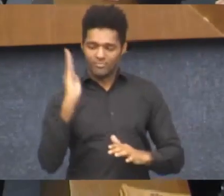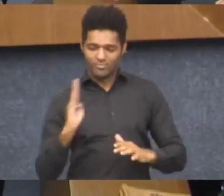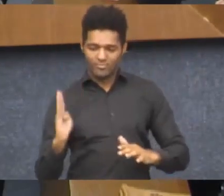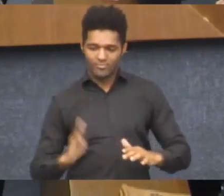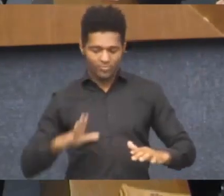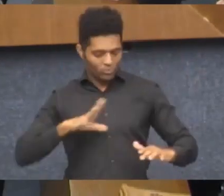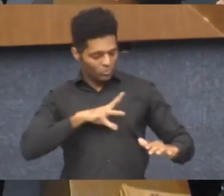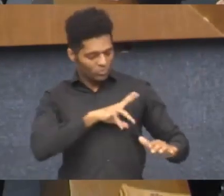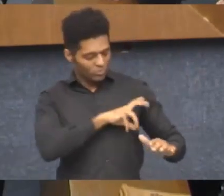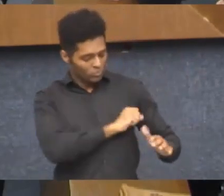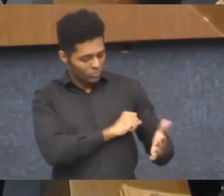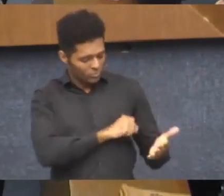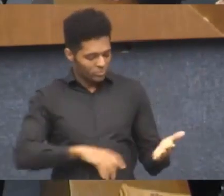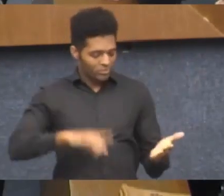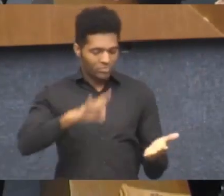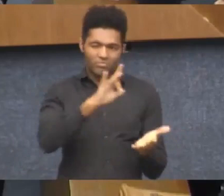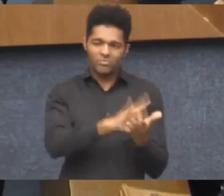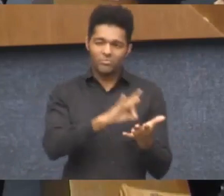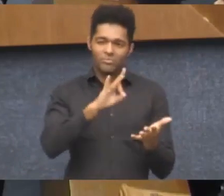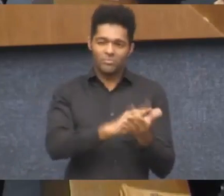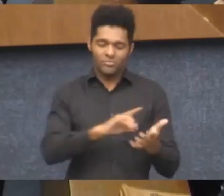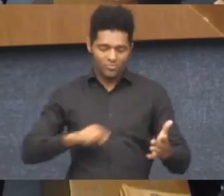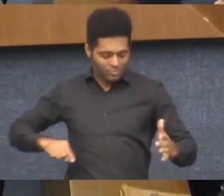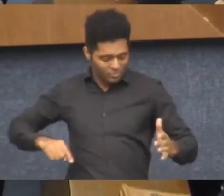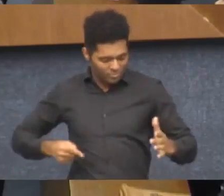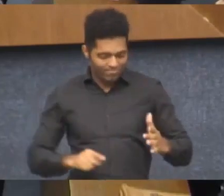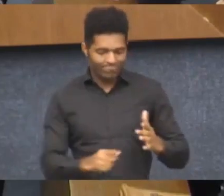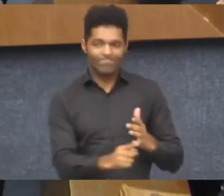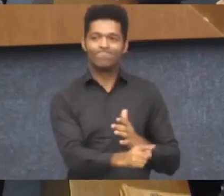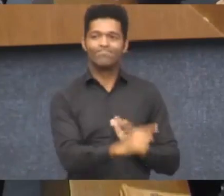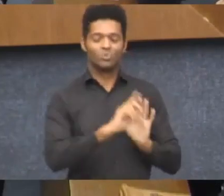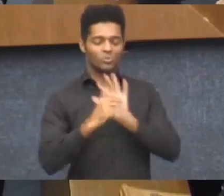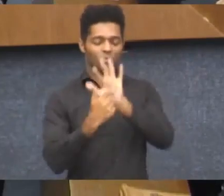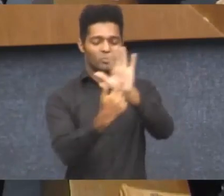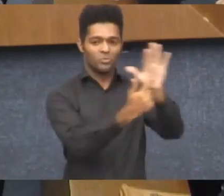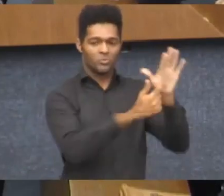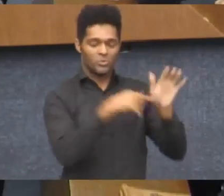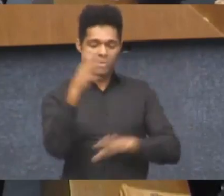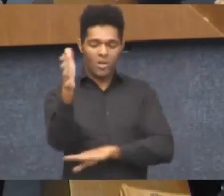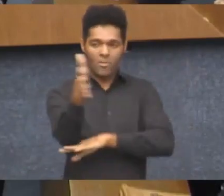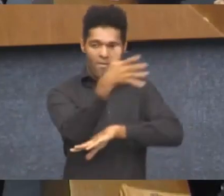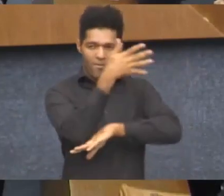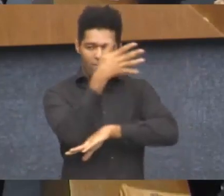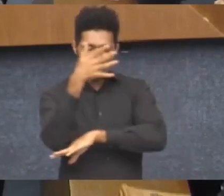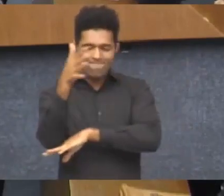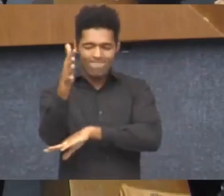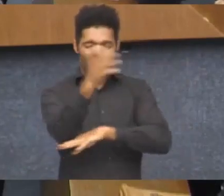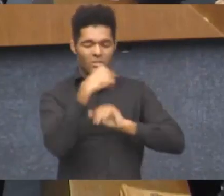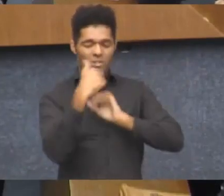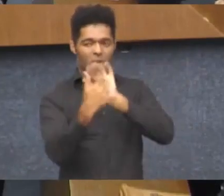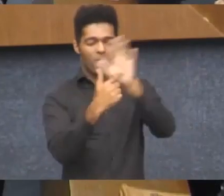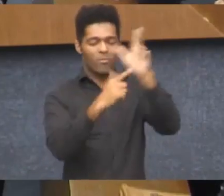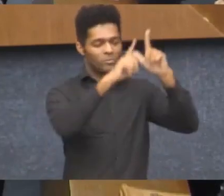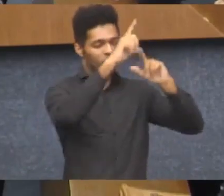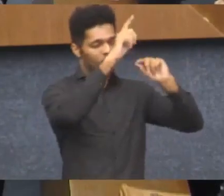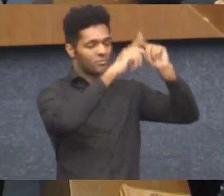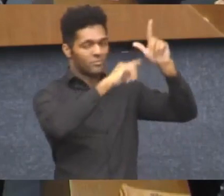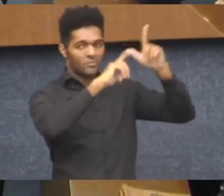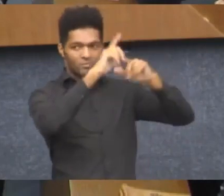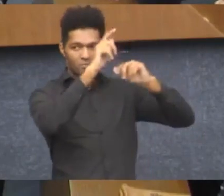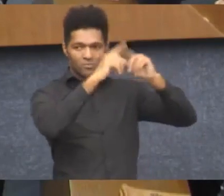salve, Brasil de amor eterno, seja símbolo, o lábaro que